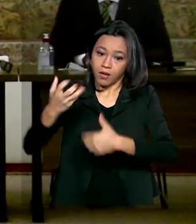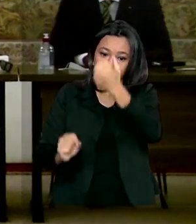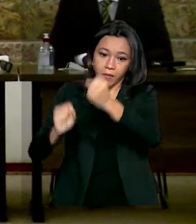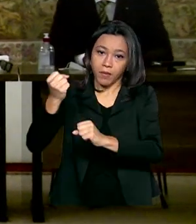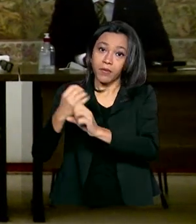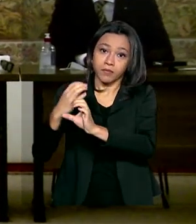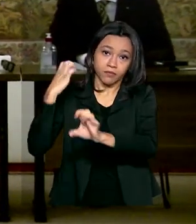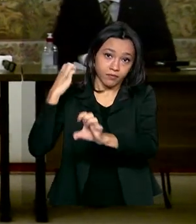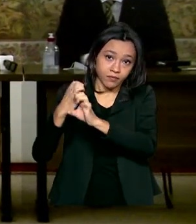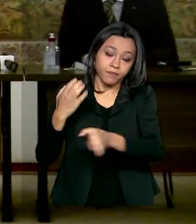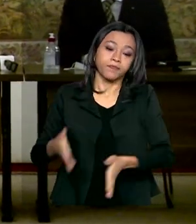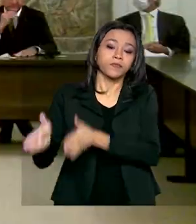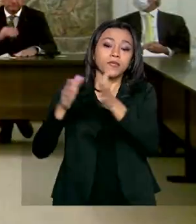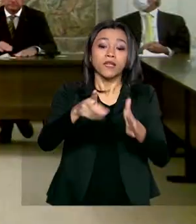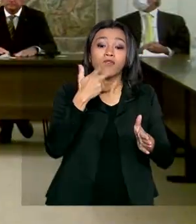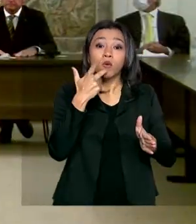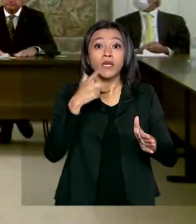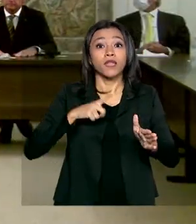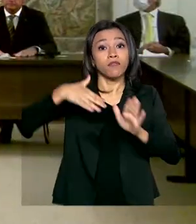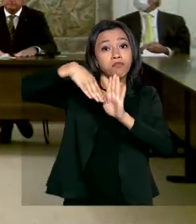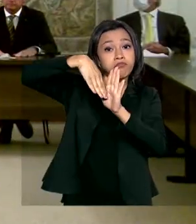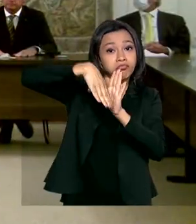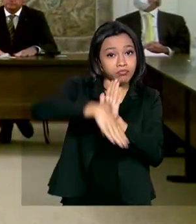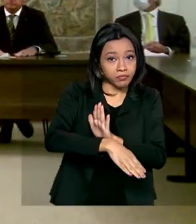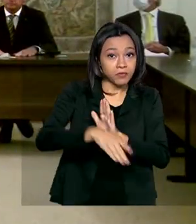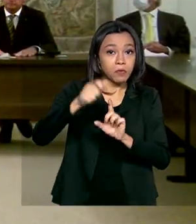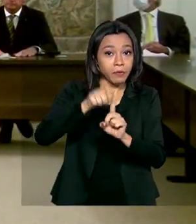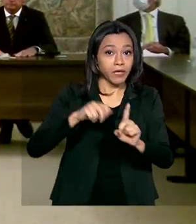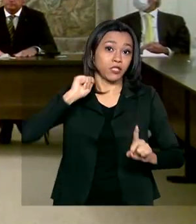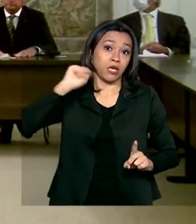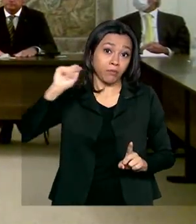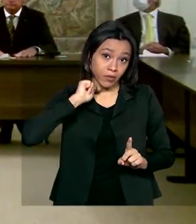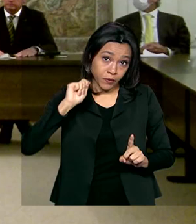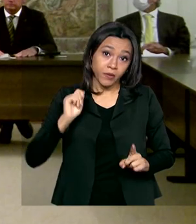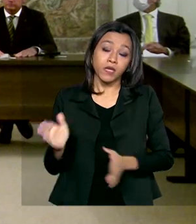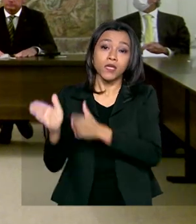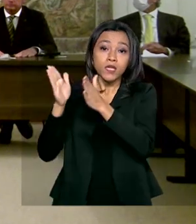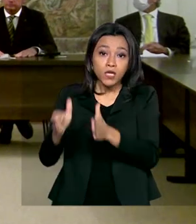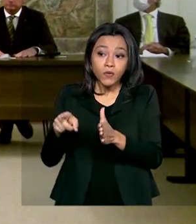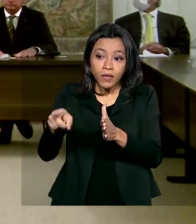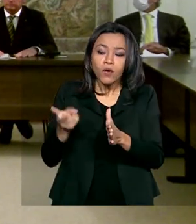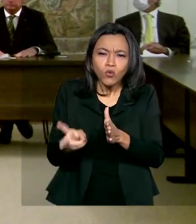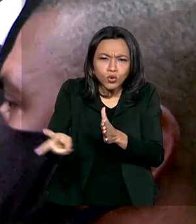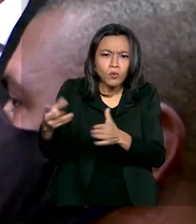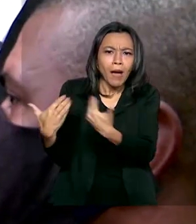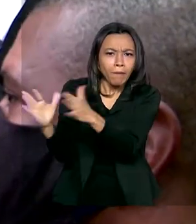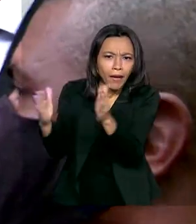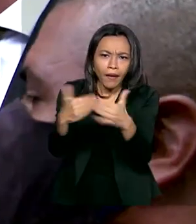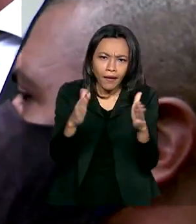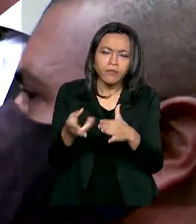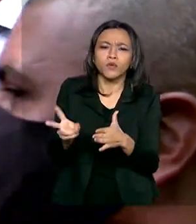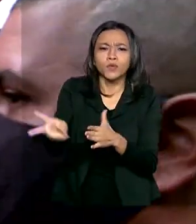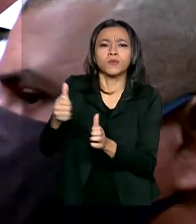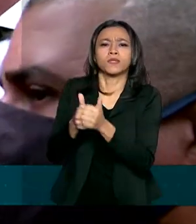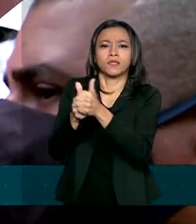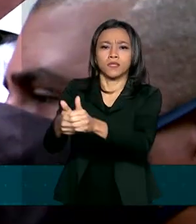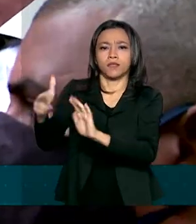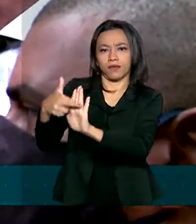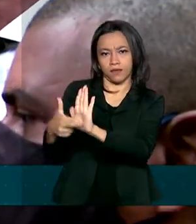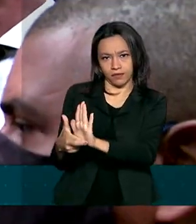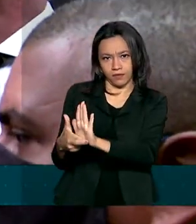tiveram quedas bruscas em abril. E o que está funcionando segue as recomendações do Ministério da Saúde. Toda vez que